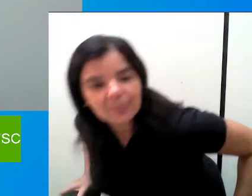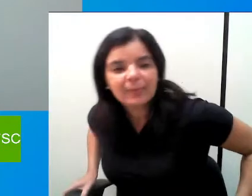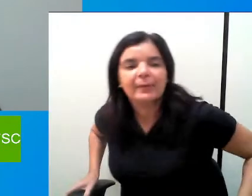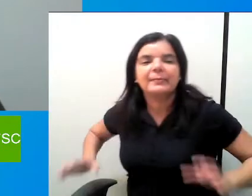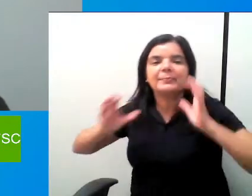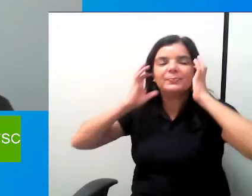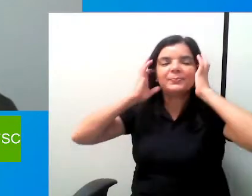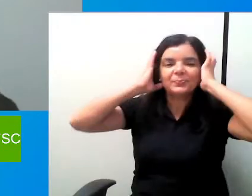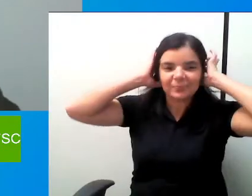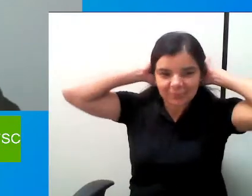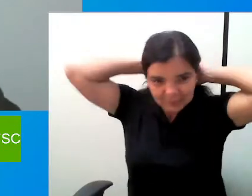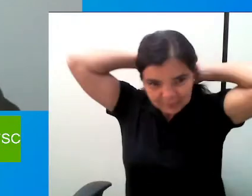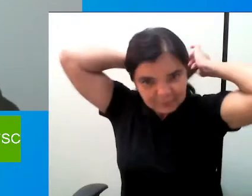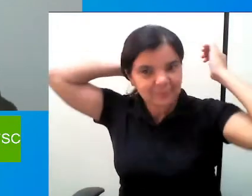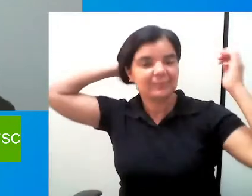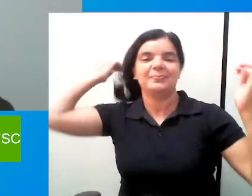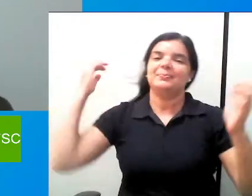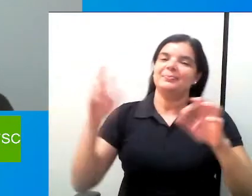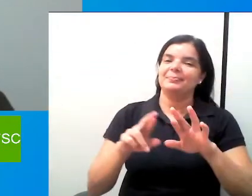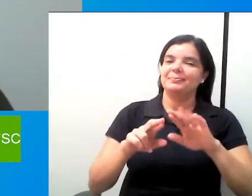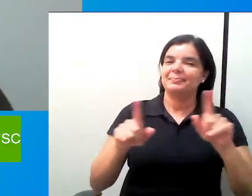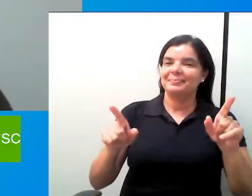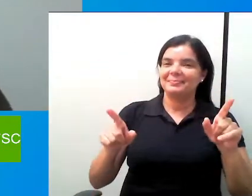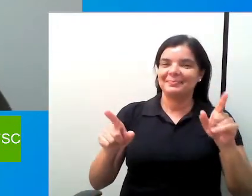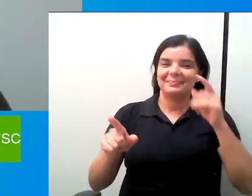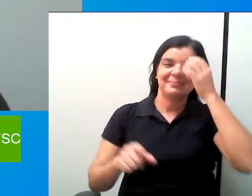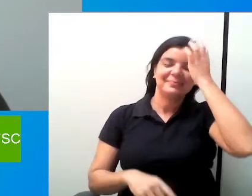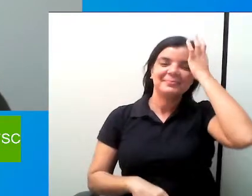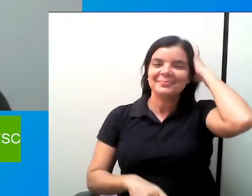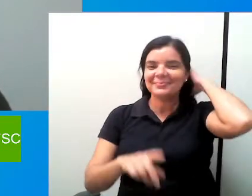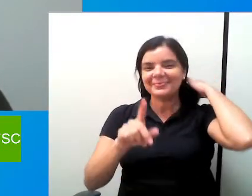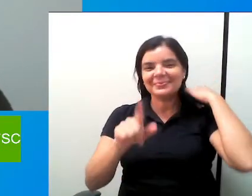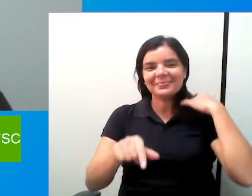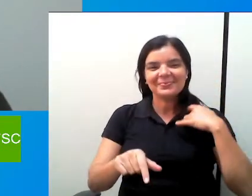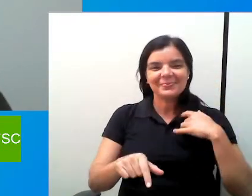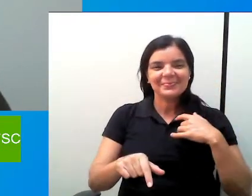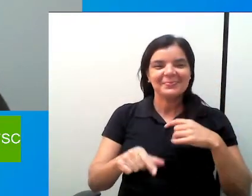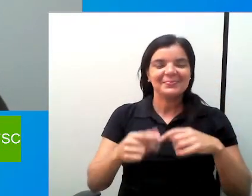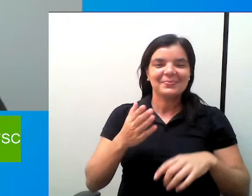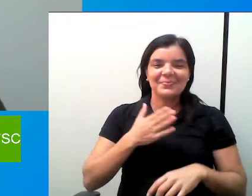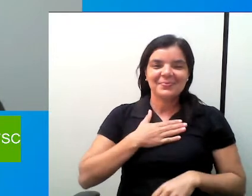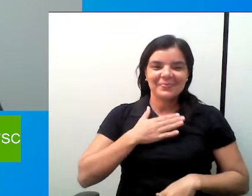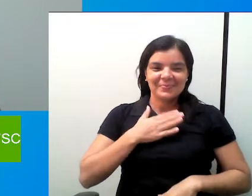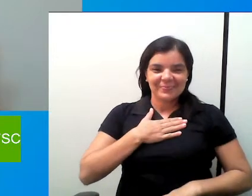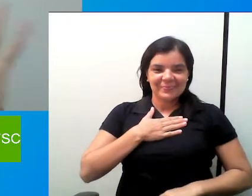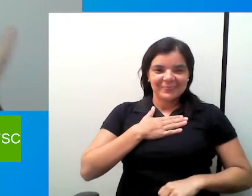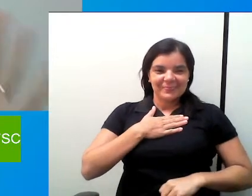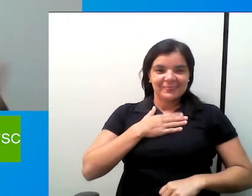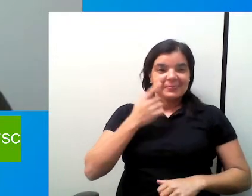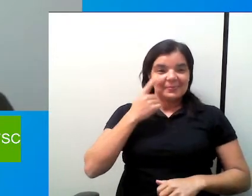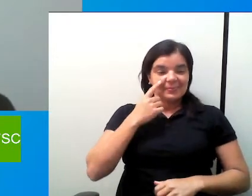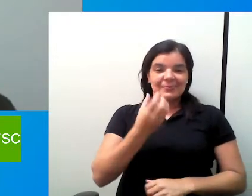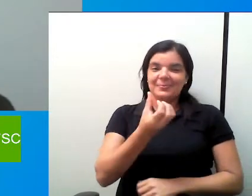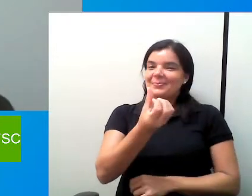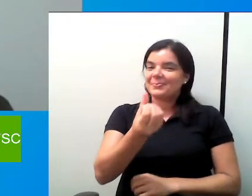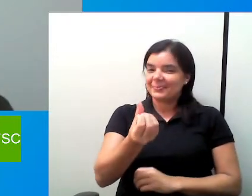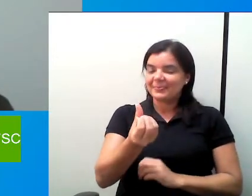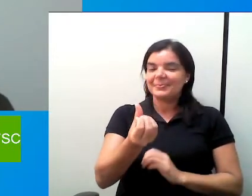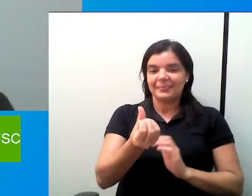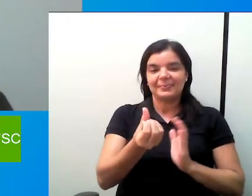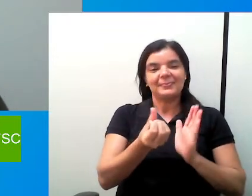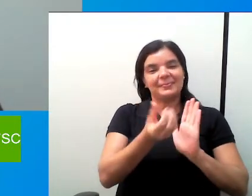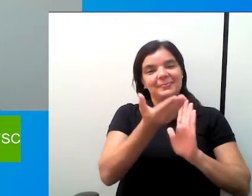falas, é diferente de um local para o outro. É diferente de Pato de Minas, ali, nós temos 6 unidades